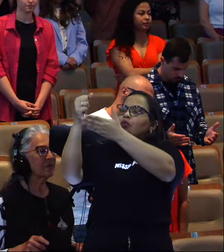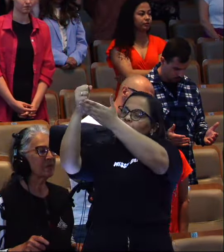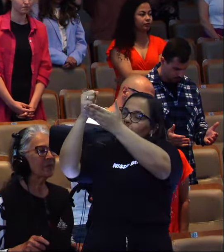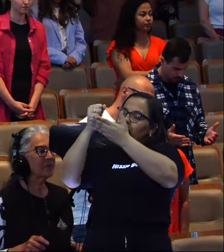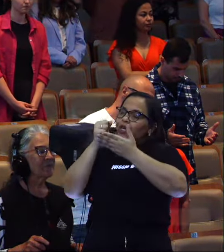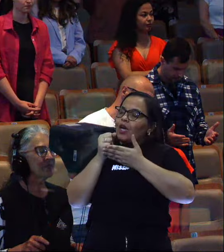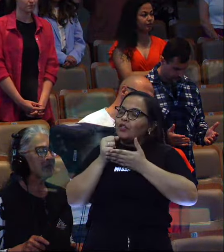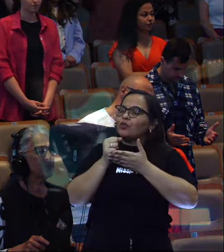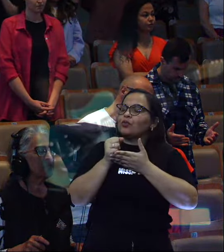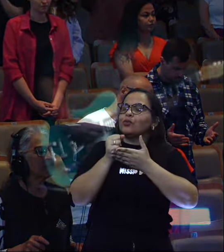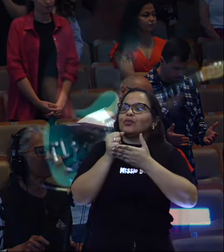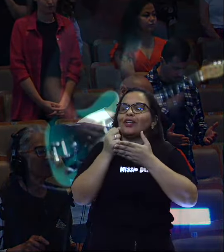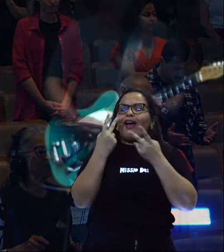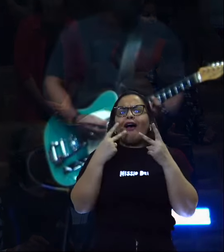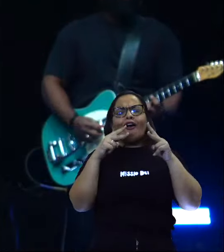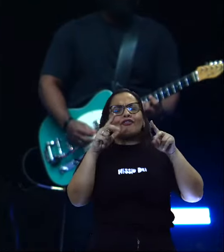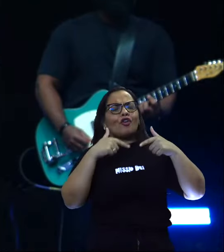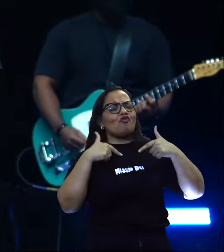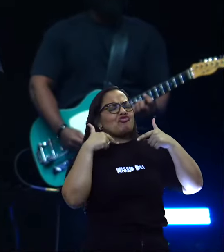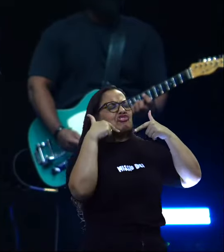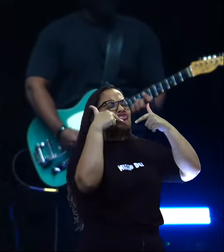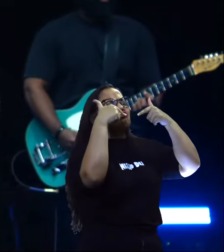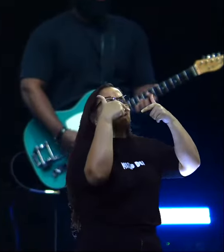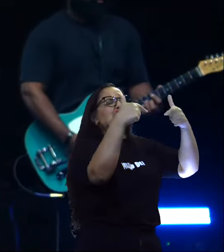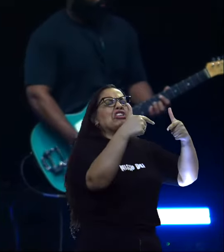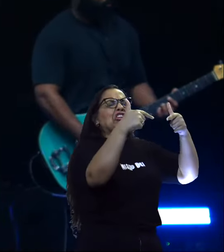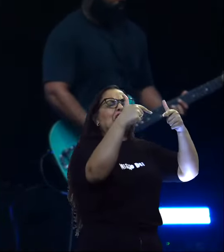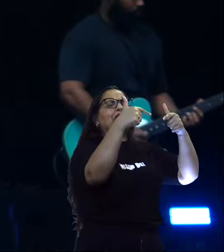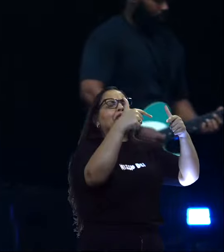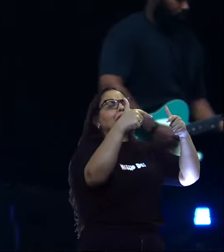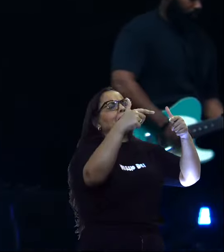os problemas, para as situações complicadas, para os nossos